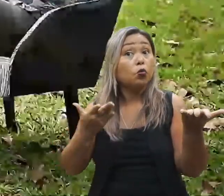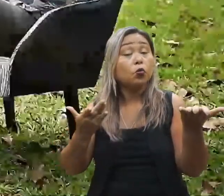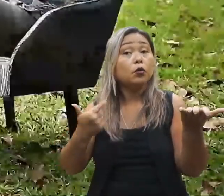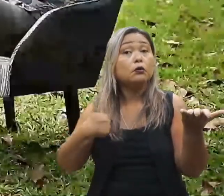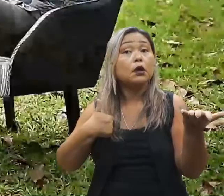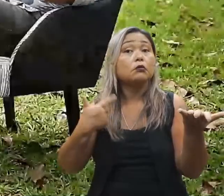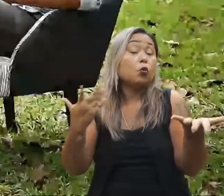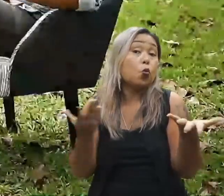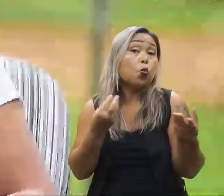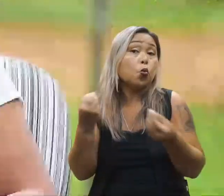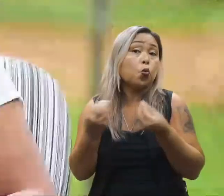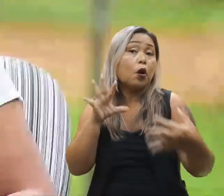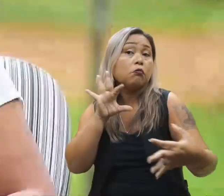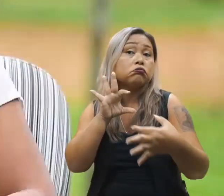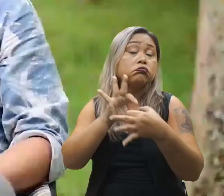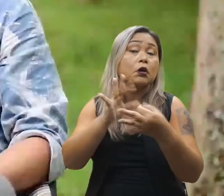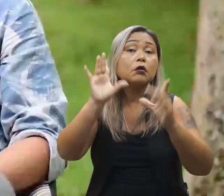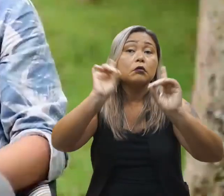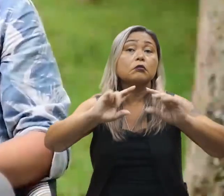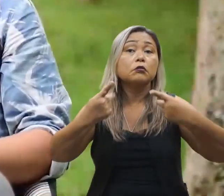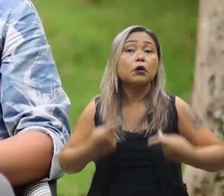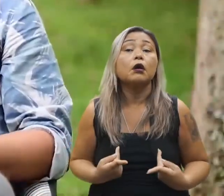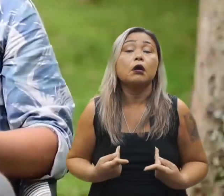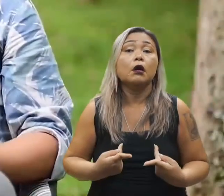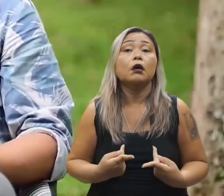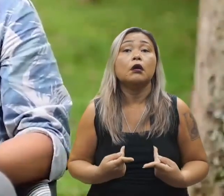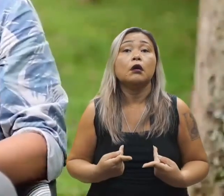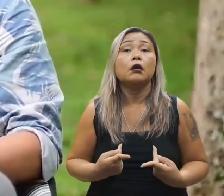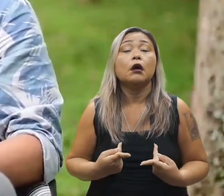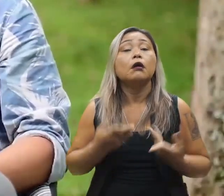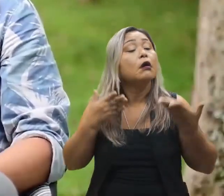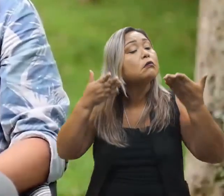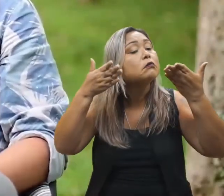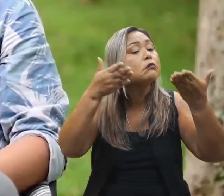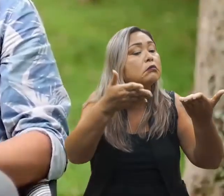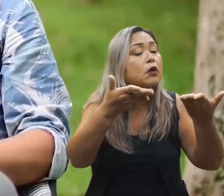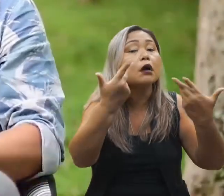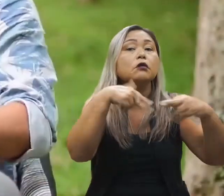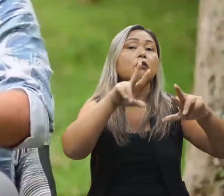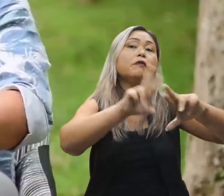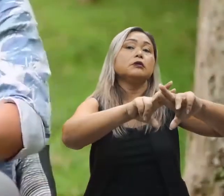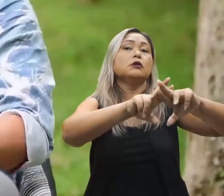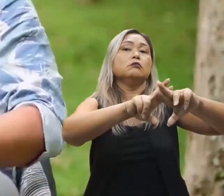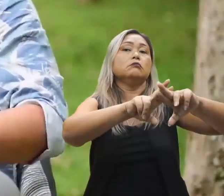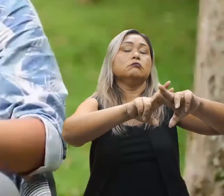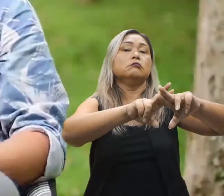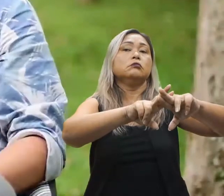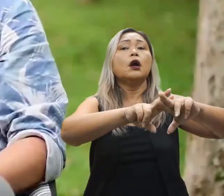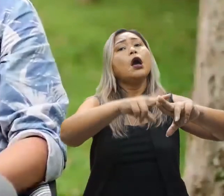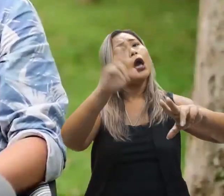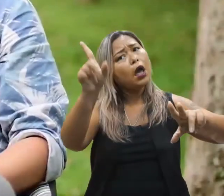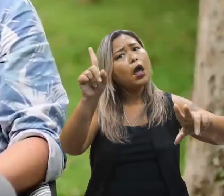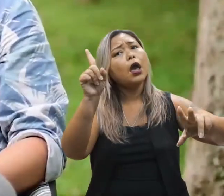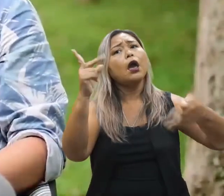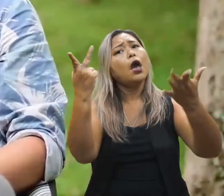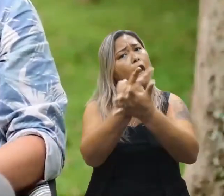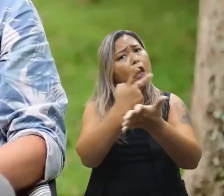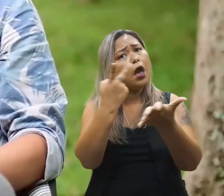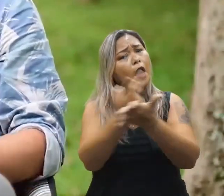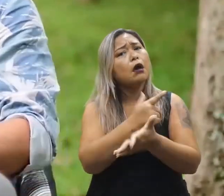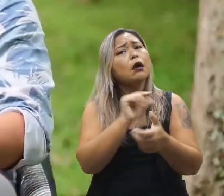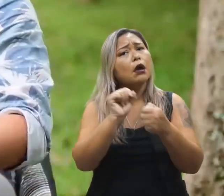de vincularem direitos humanos unicamente à questão do sistema prisional. Mas é um erro, é uma falácia bastante